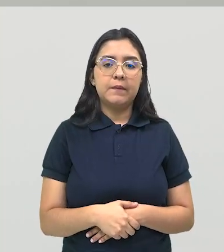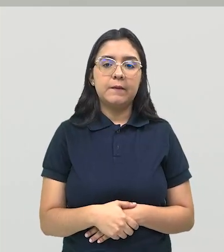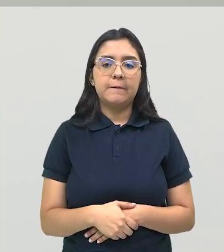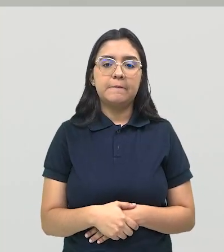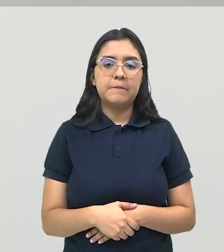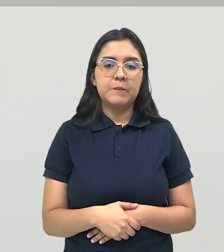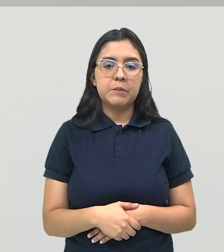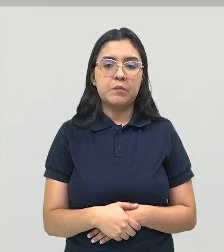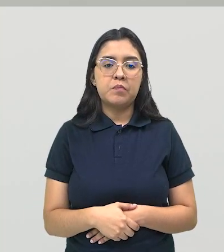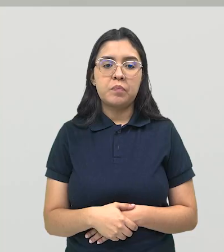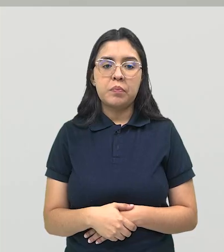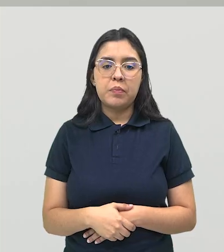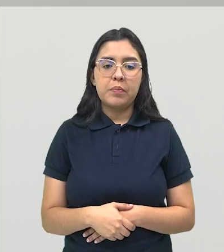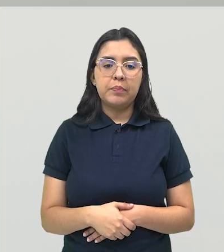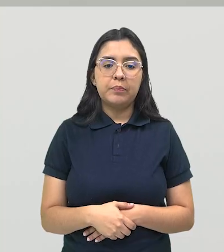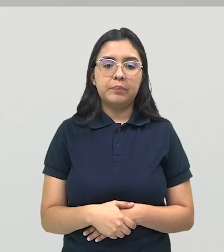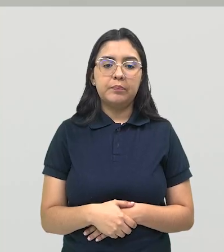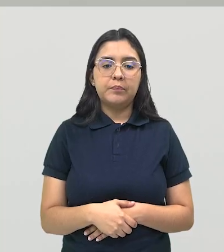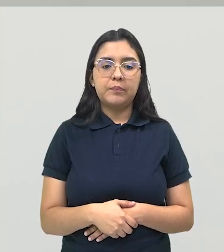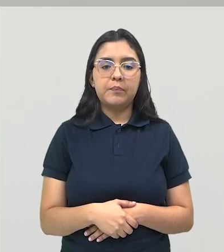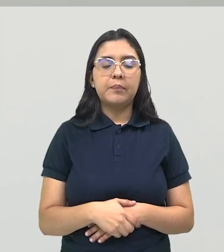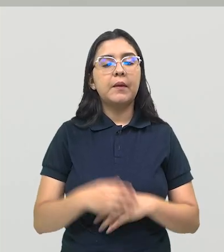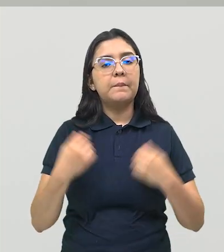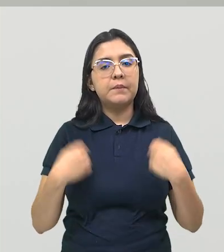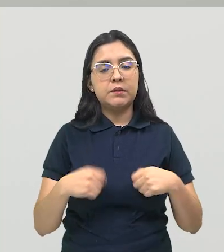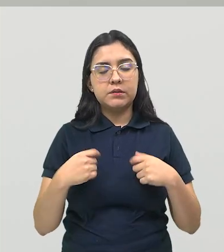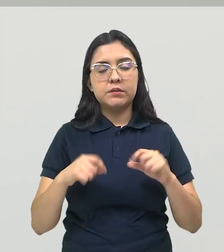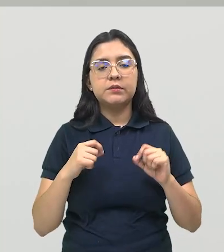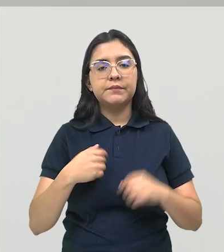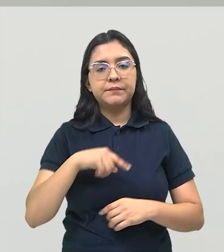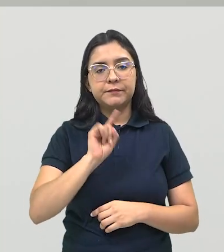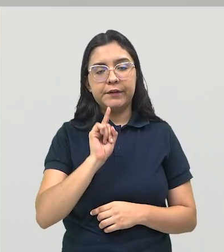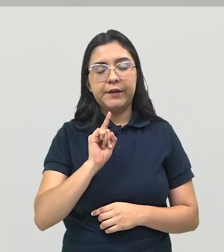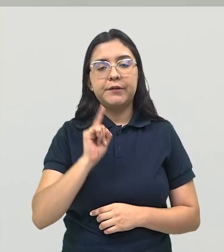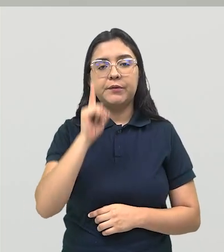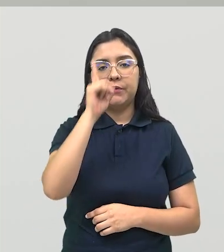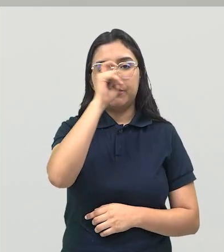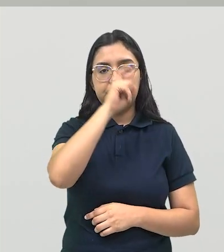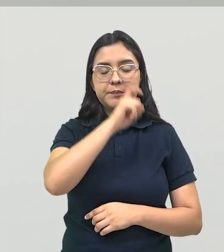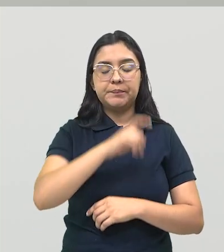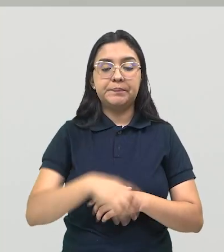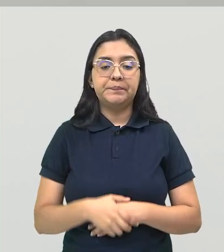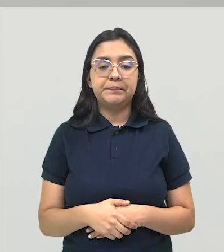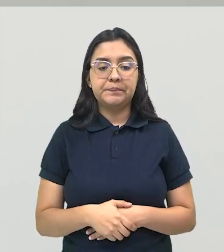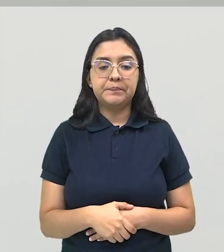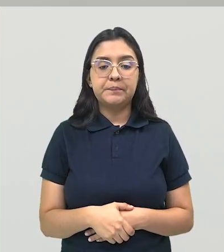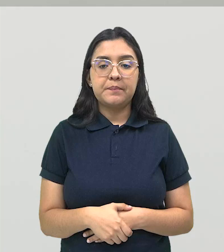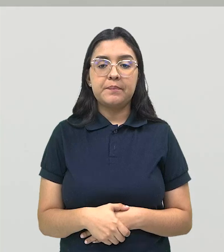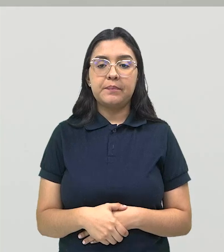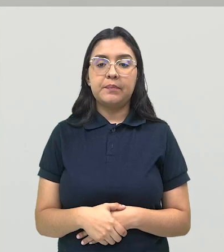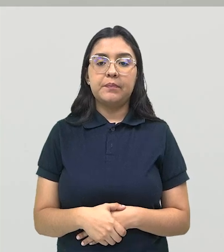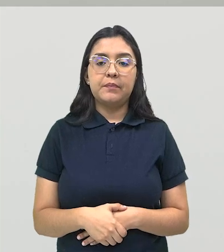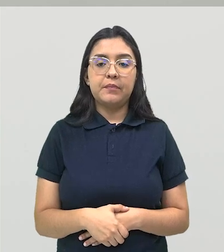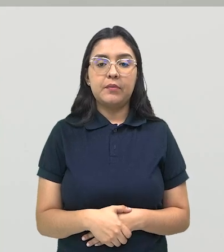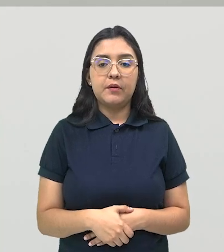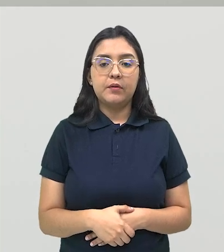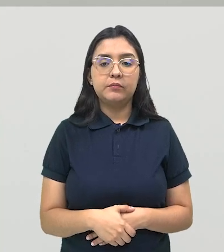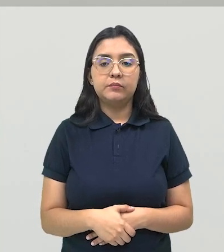primeiros socorros com nada. Só pegando a pessoa e levando o mais rápido possível para o hospital.